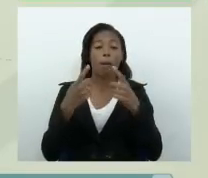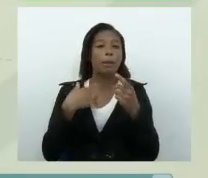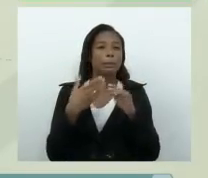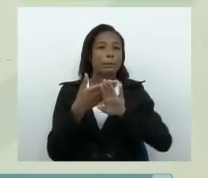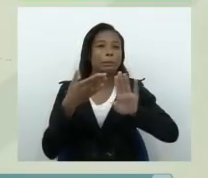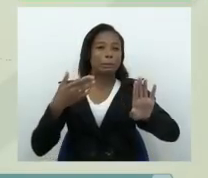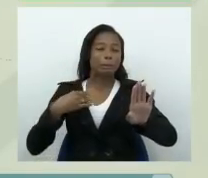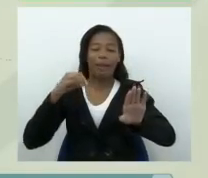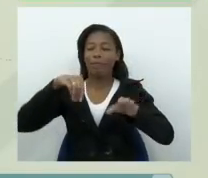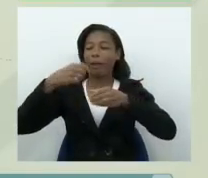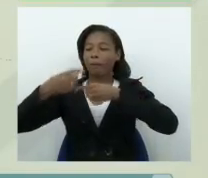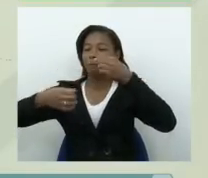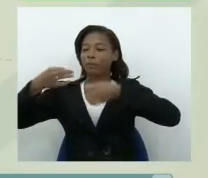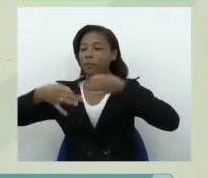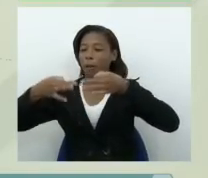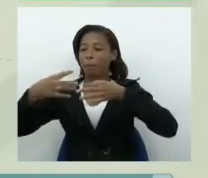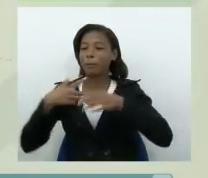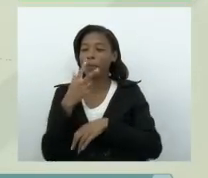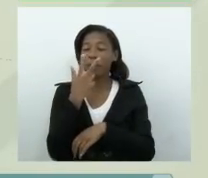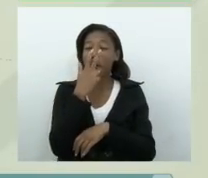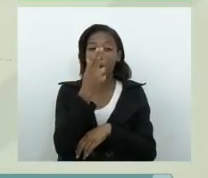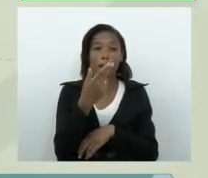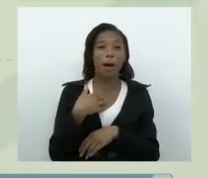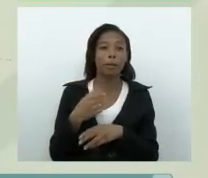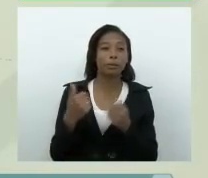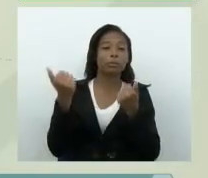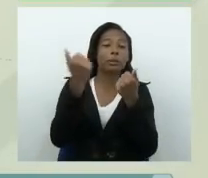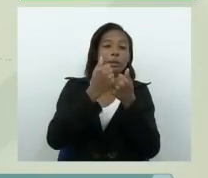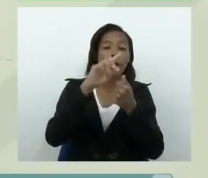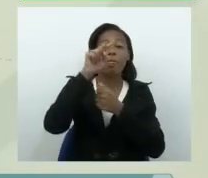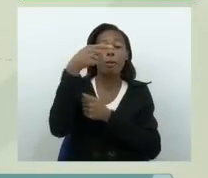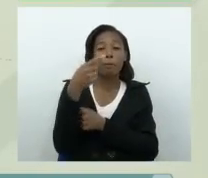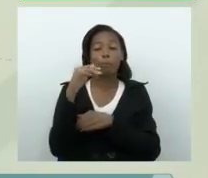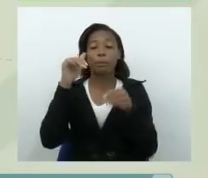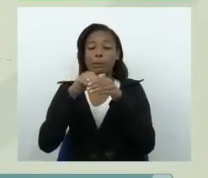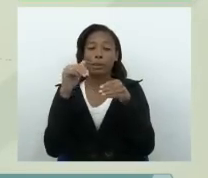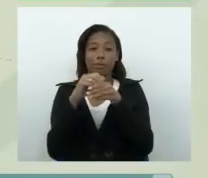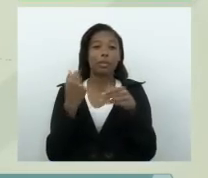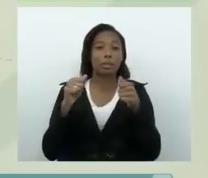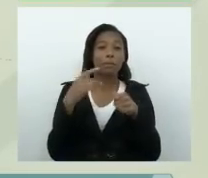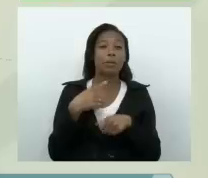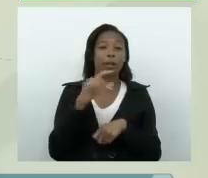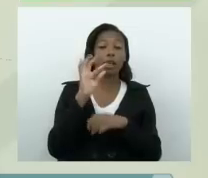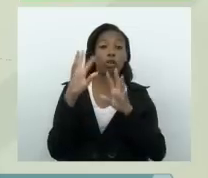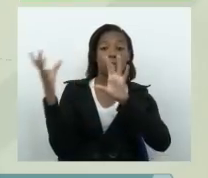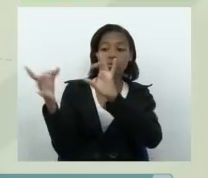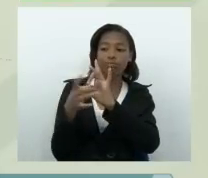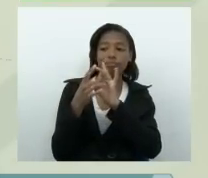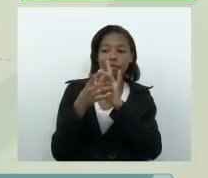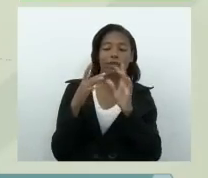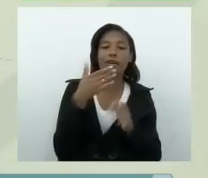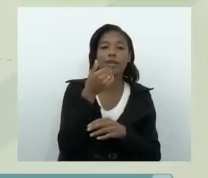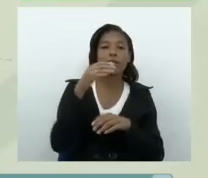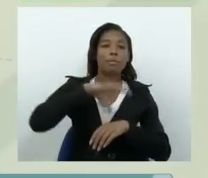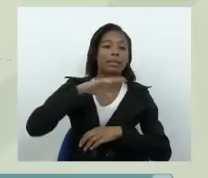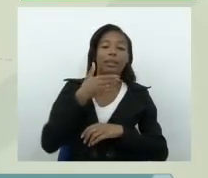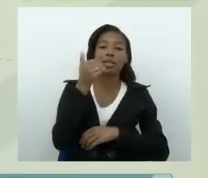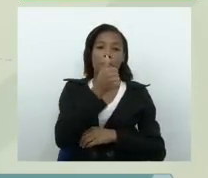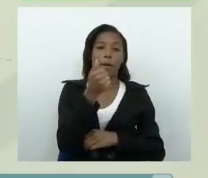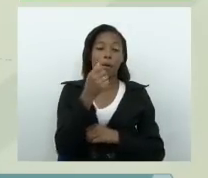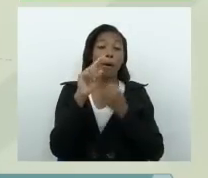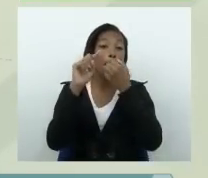divergências políticas e acho que após o término da eleição, temos que estar todos unidos para fazer uma cidade melhor.